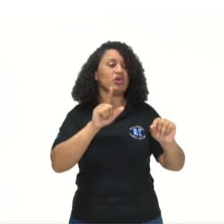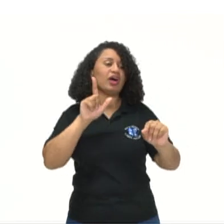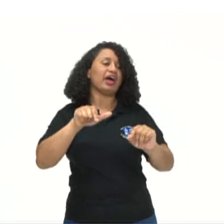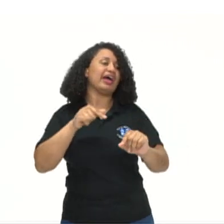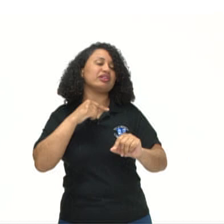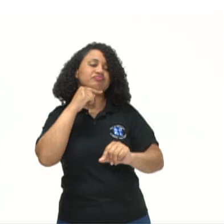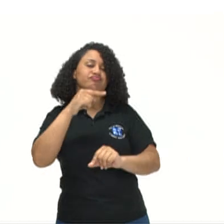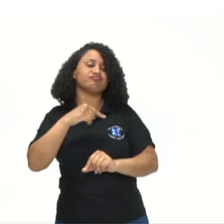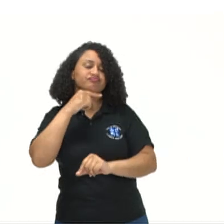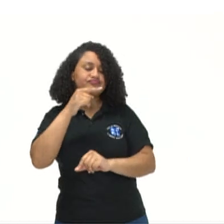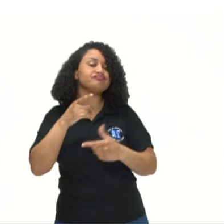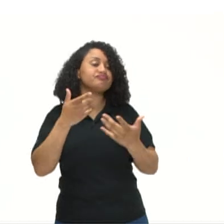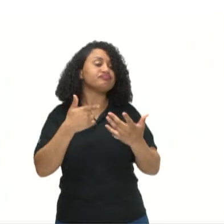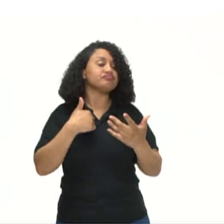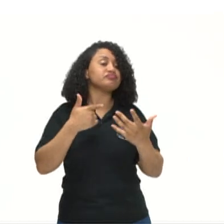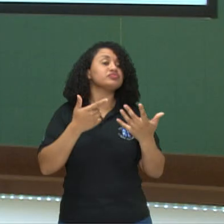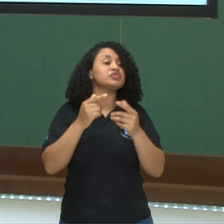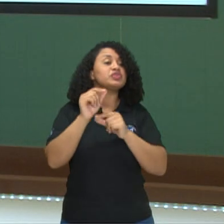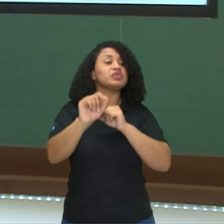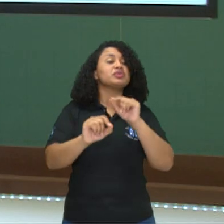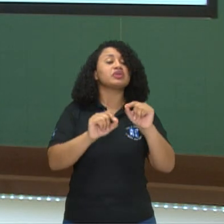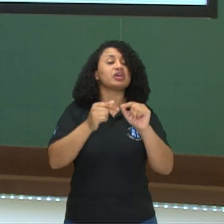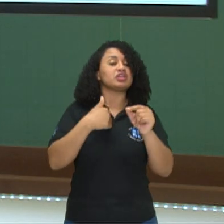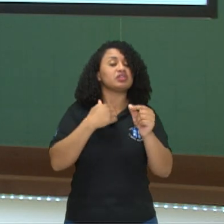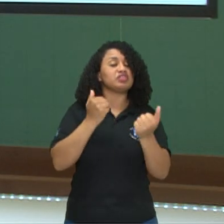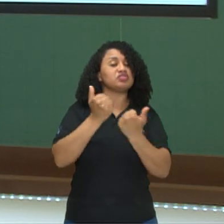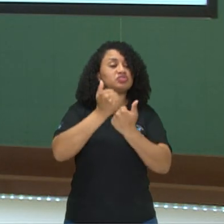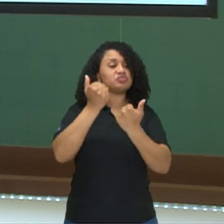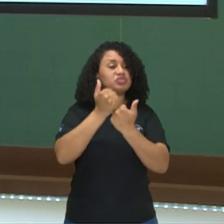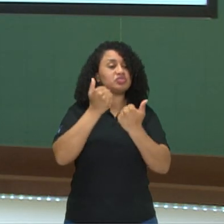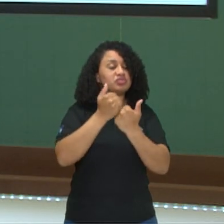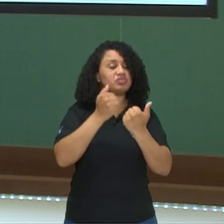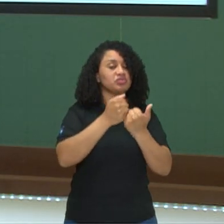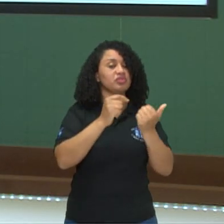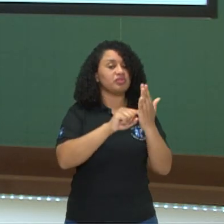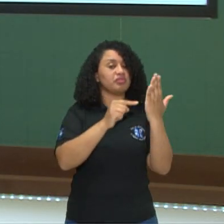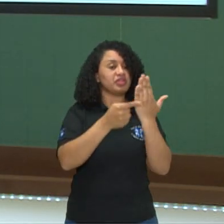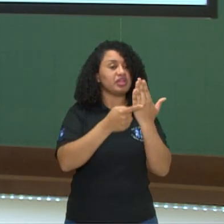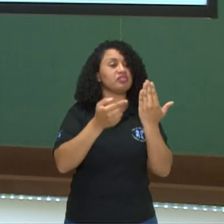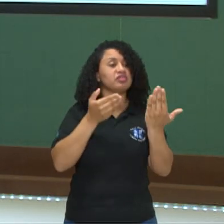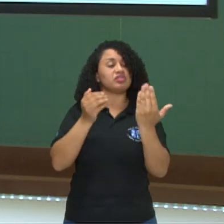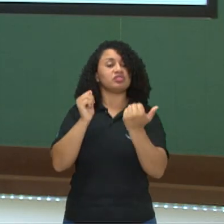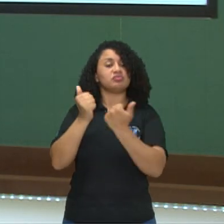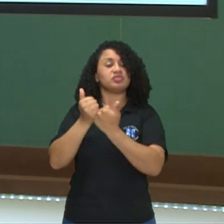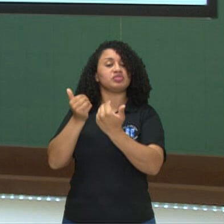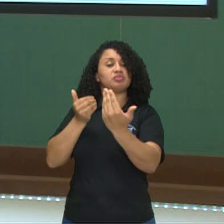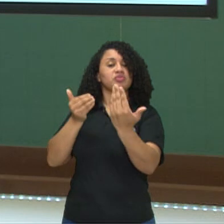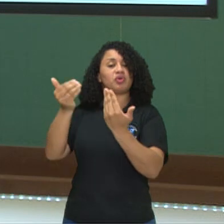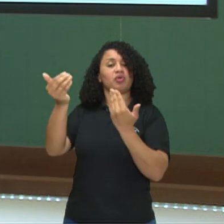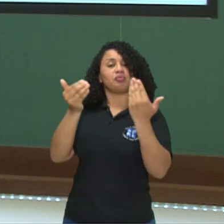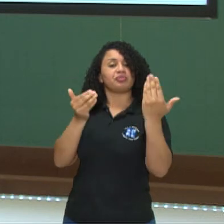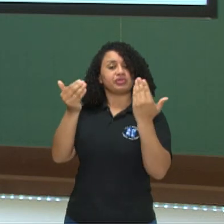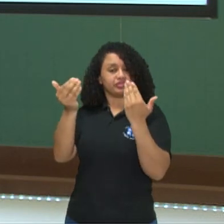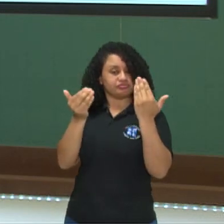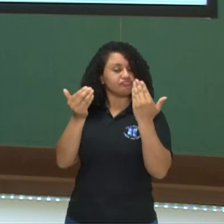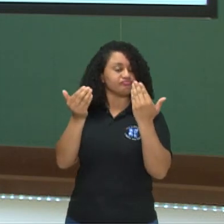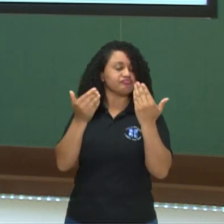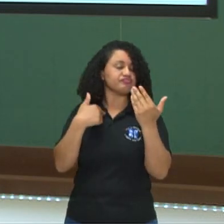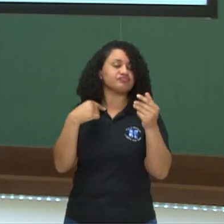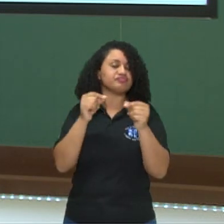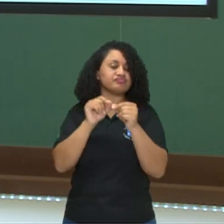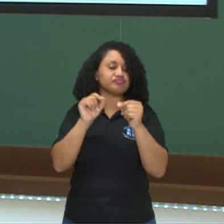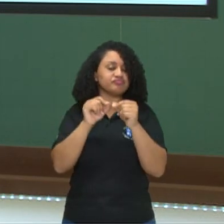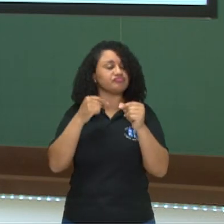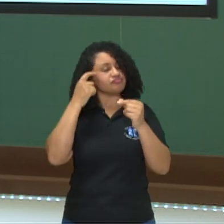parte é ninguém, fundo sem fundo. Então você vai substituir essas metáforas por comparações. Faz